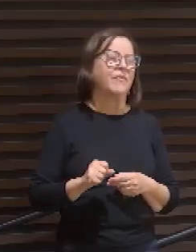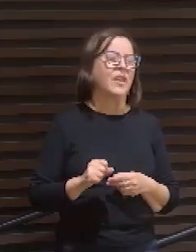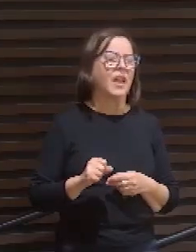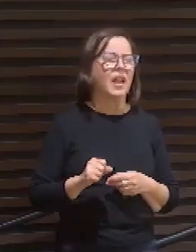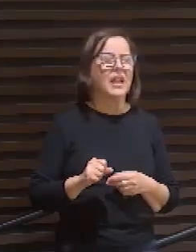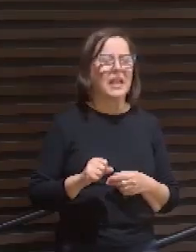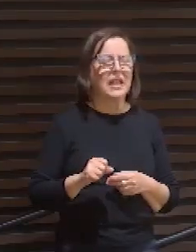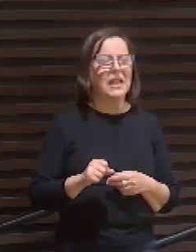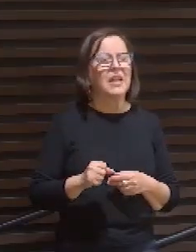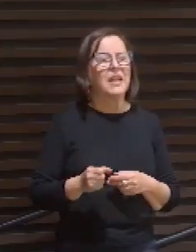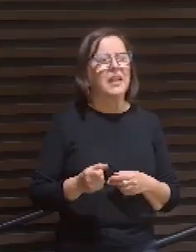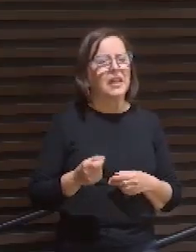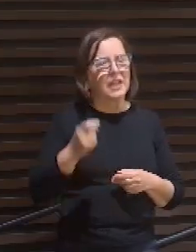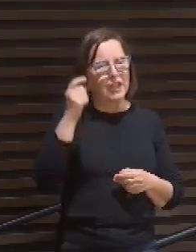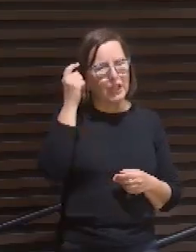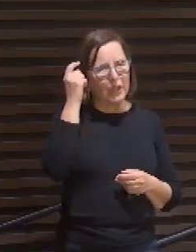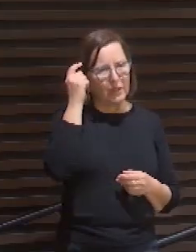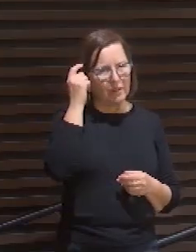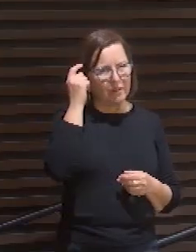voltava, e ele entrou